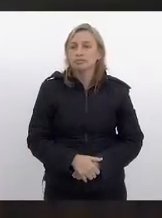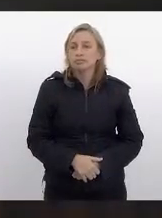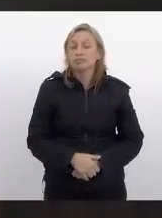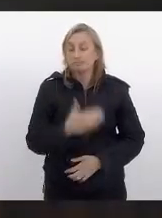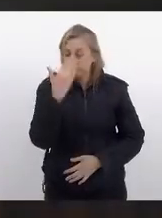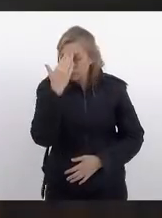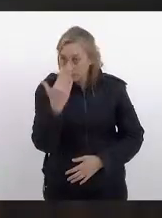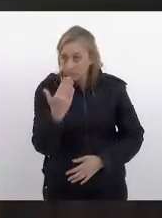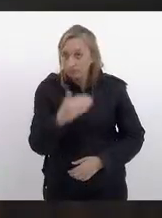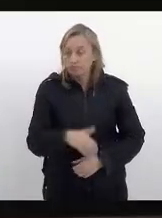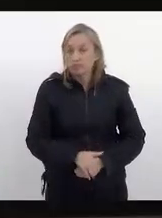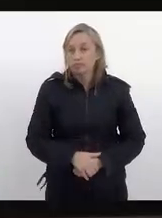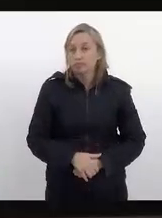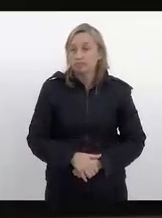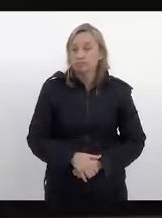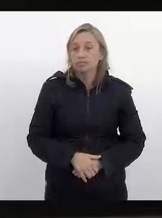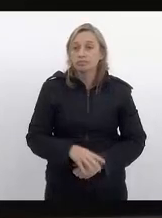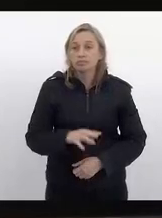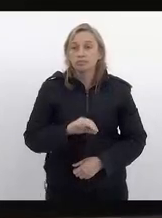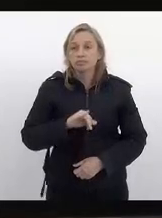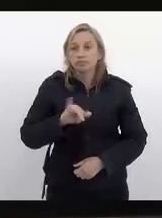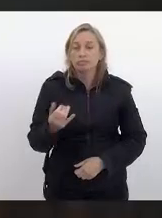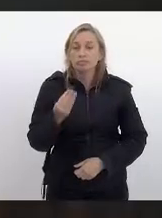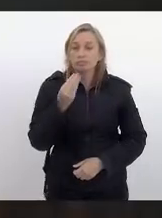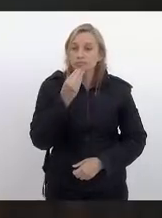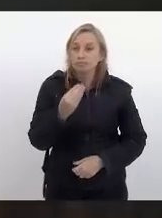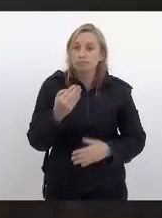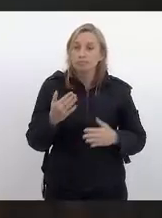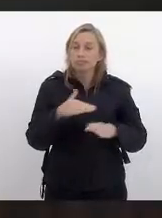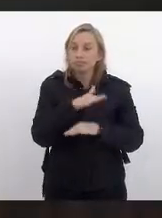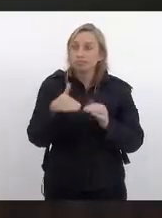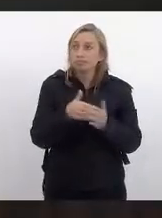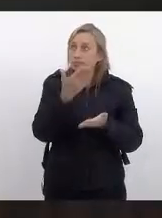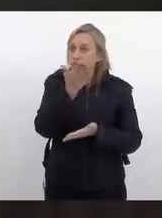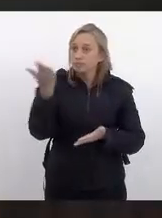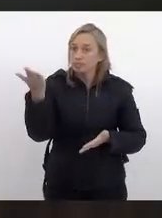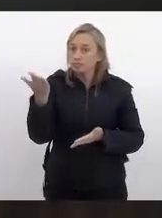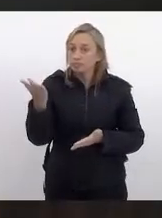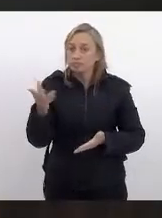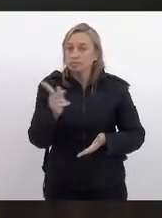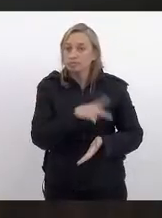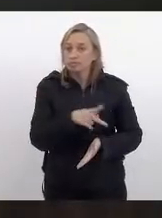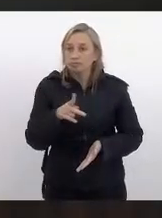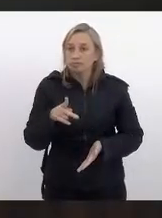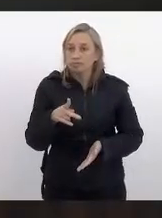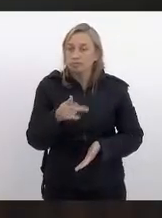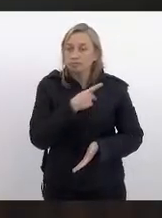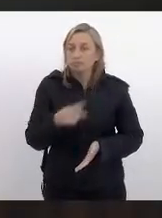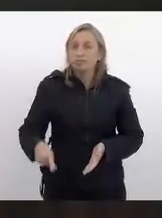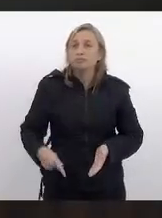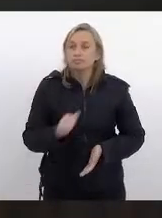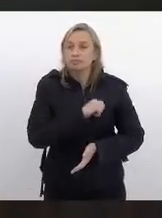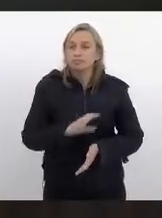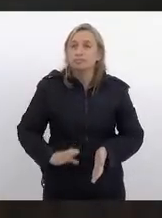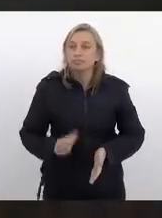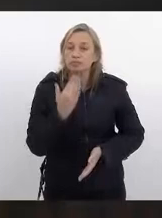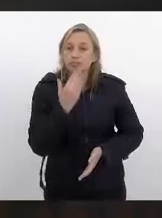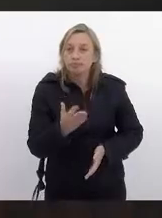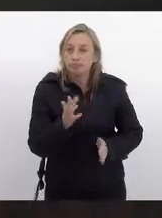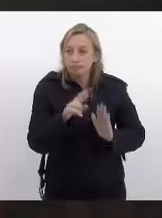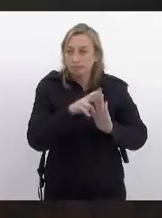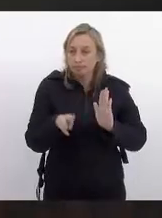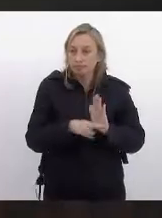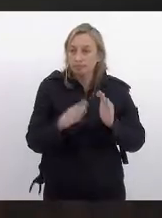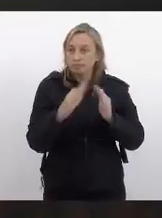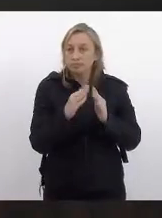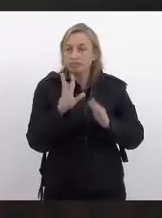eu sou obrigado aproveitando pedir a toda galeria conforme o presidente André Ceciliano pediu é Norma dessa